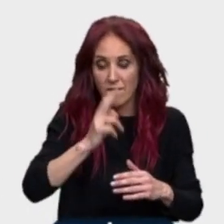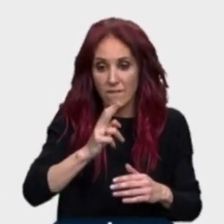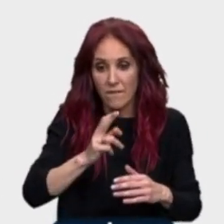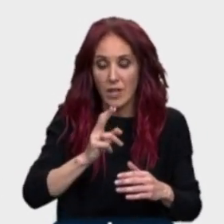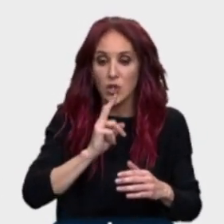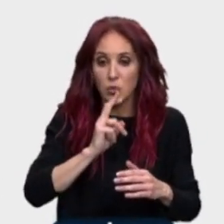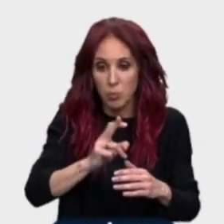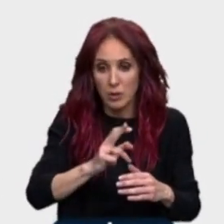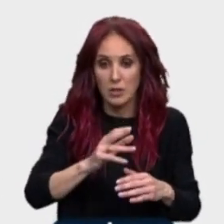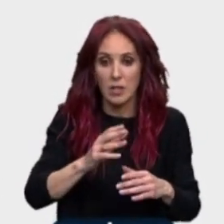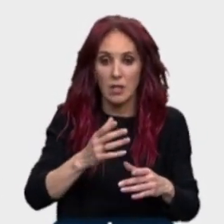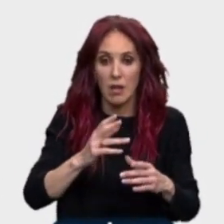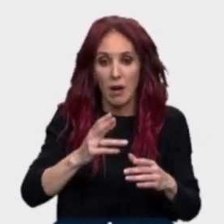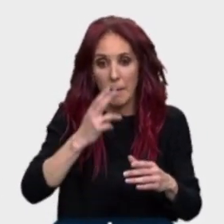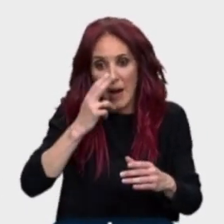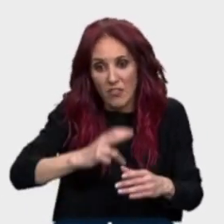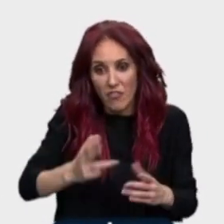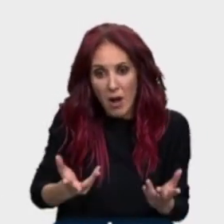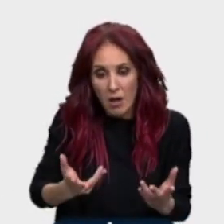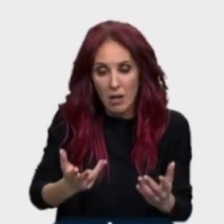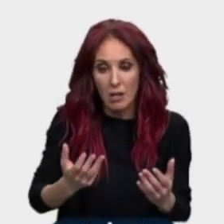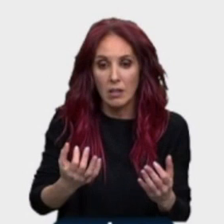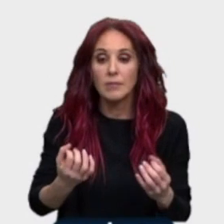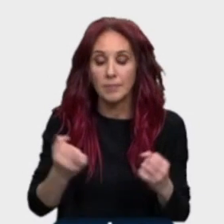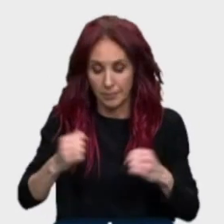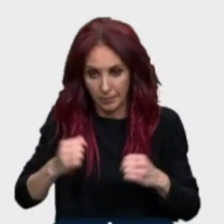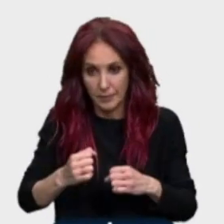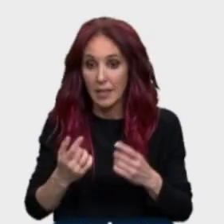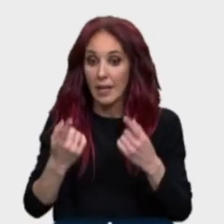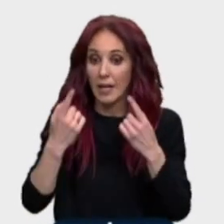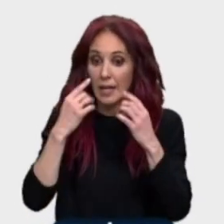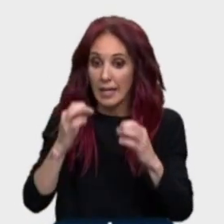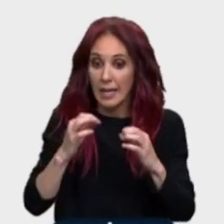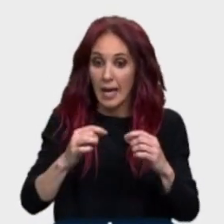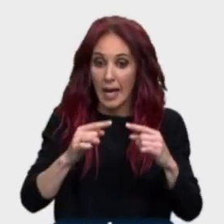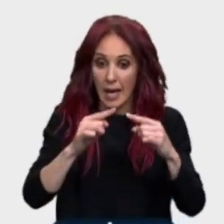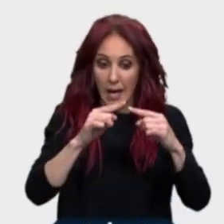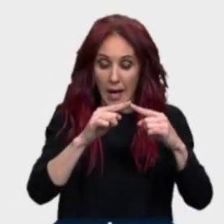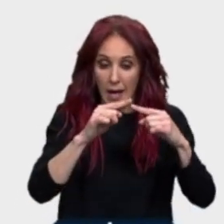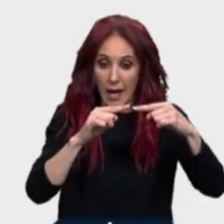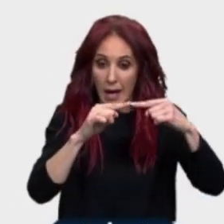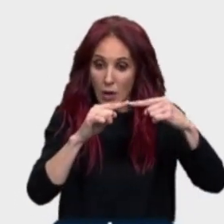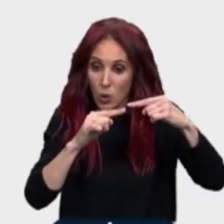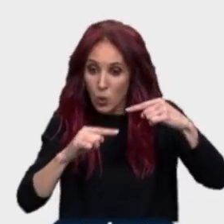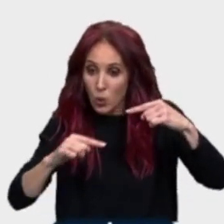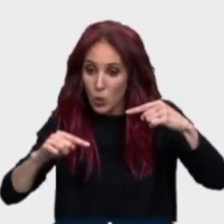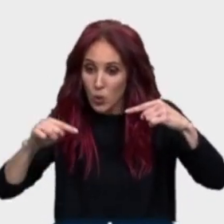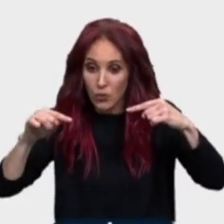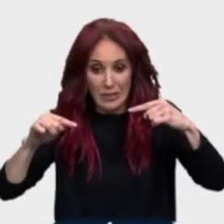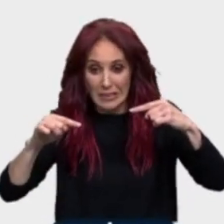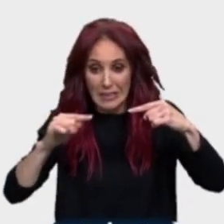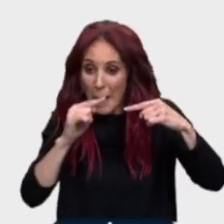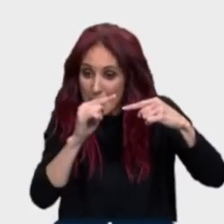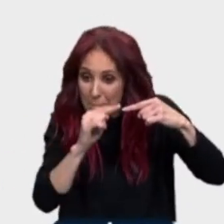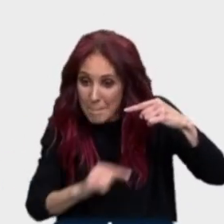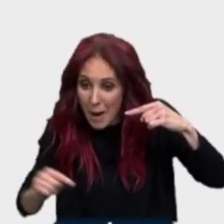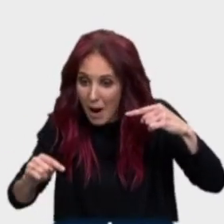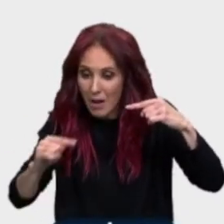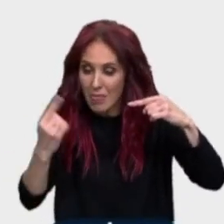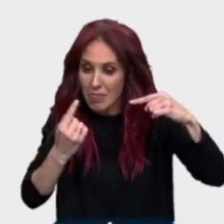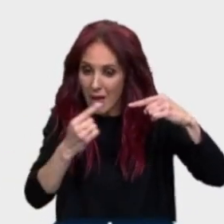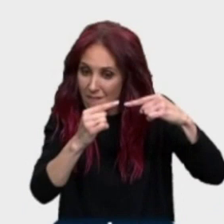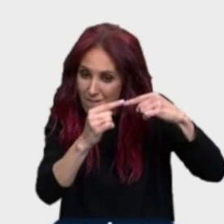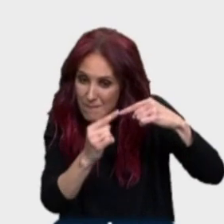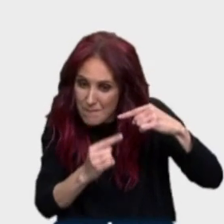Saúde. O que nos deve levar a que esta curva não chegue sequer àquele limite, ela tem que ficar abaixo dele,